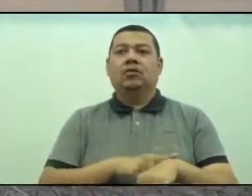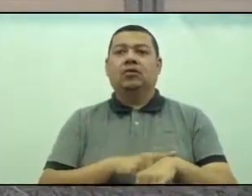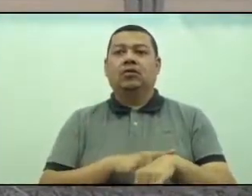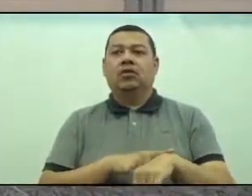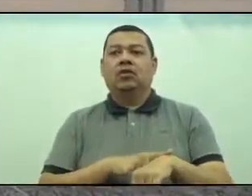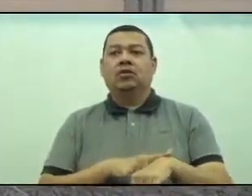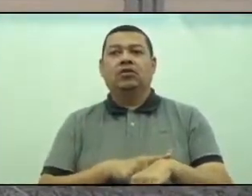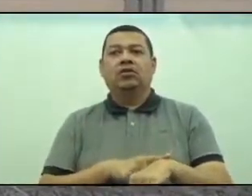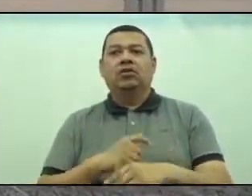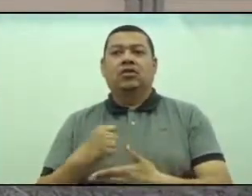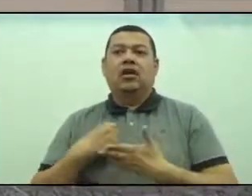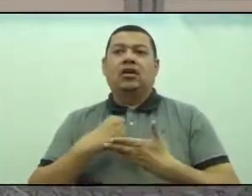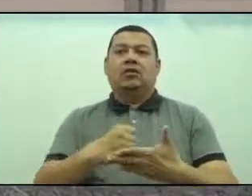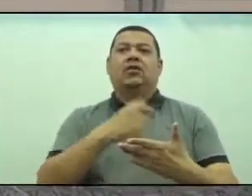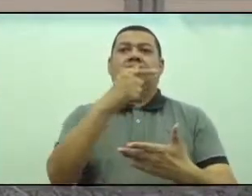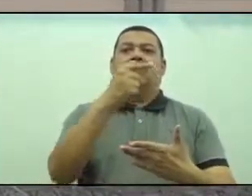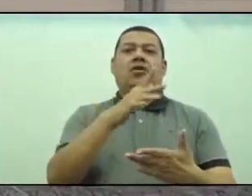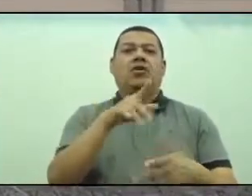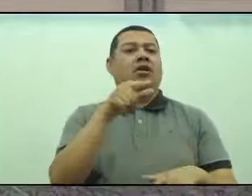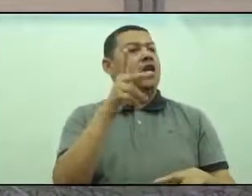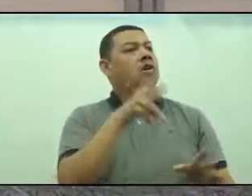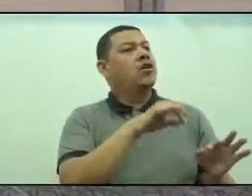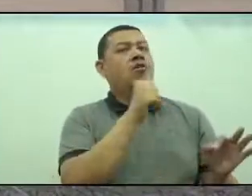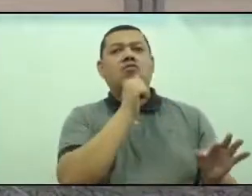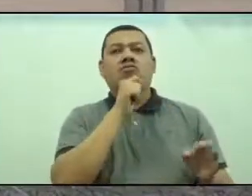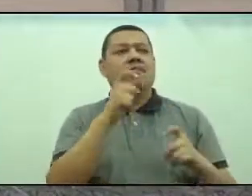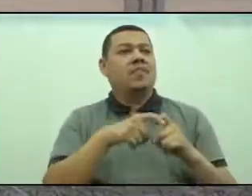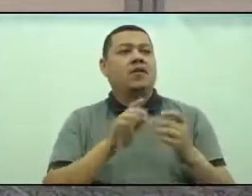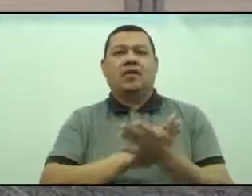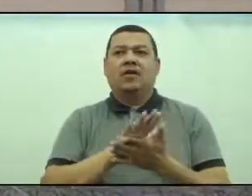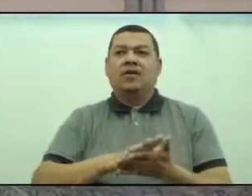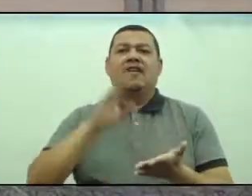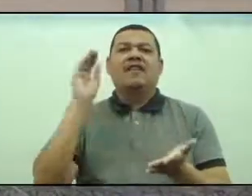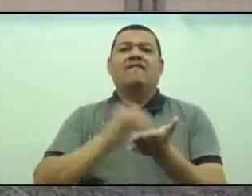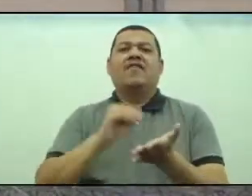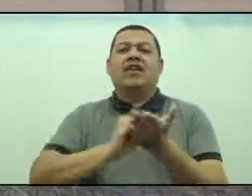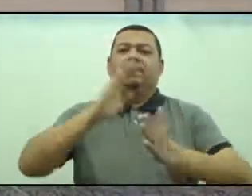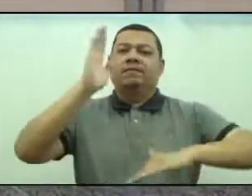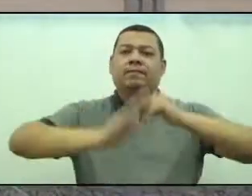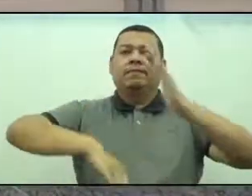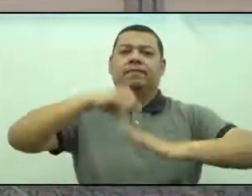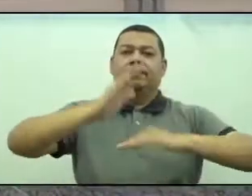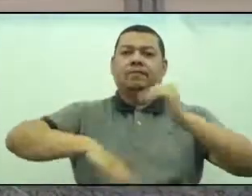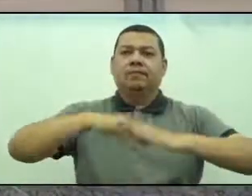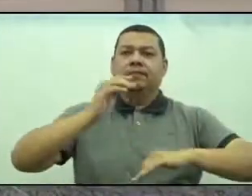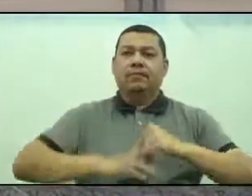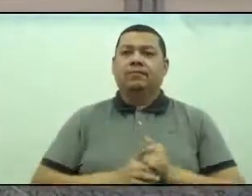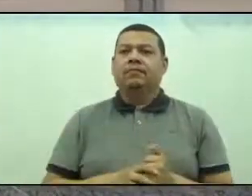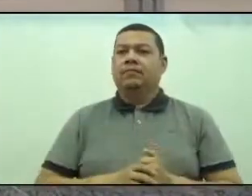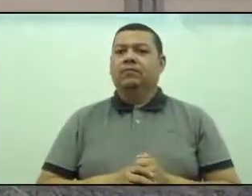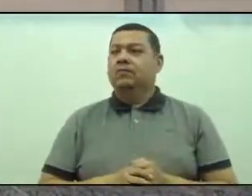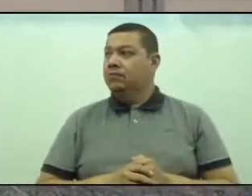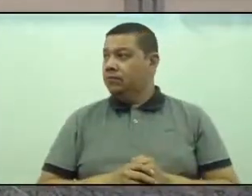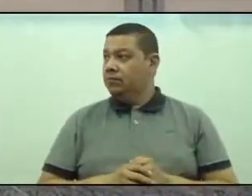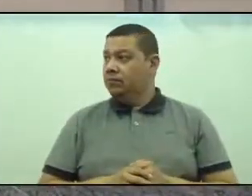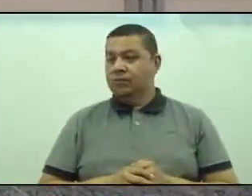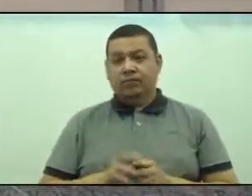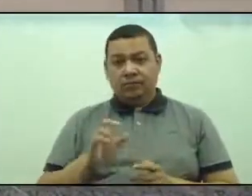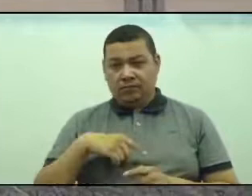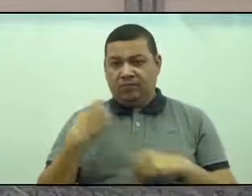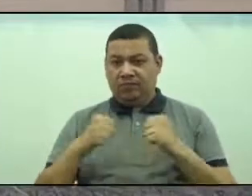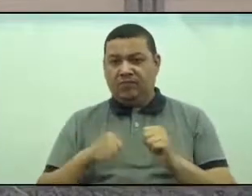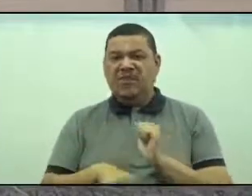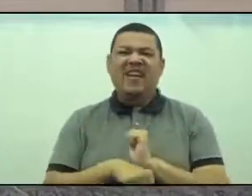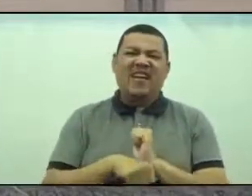médico especialista. Então, a falta de competência mesmo do povo, da parte da direção. Então, nós temos que parar com esse negócio